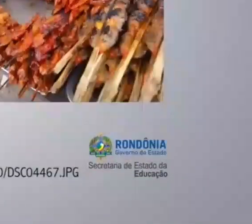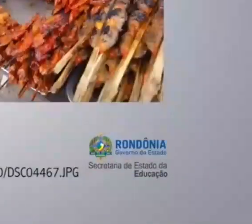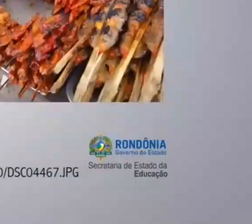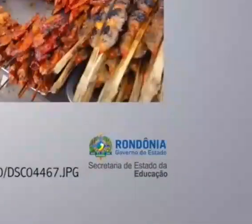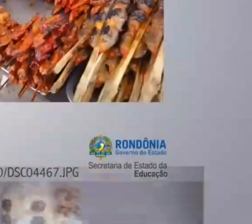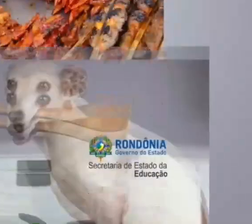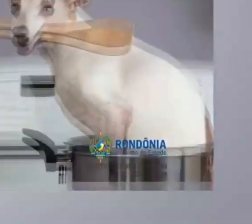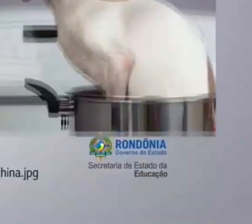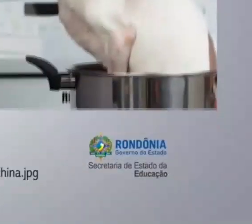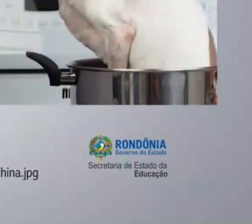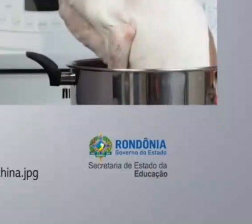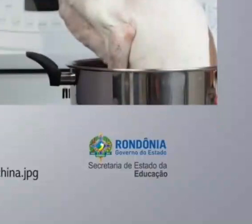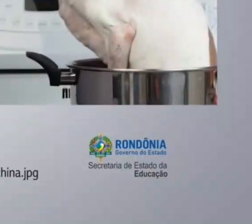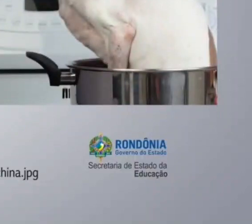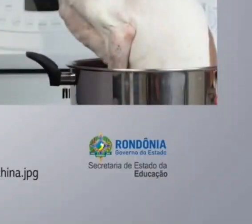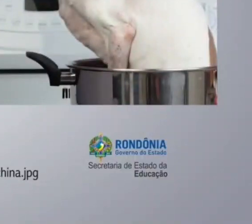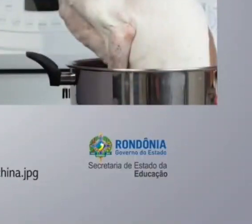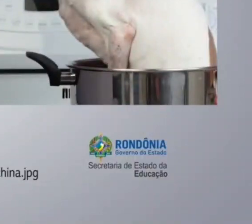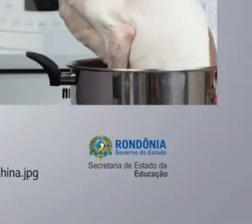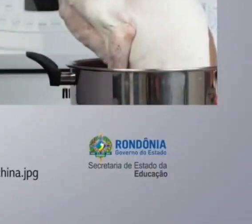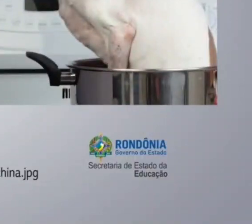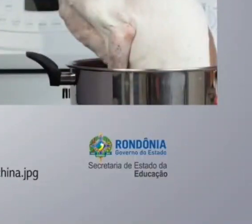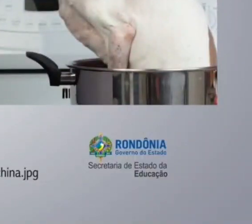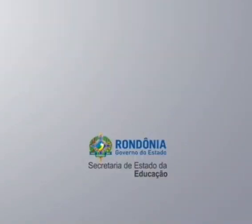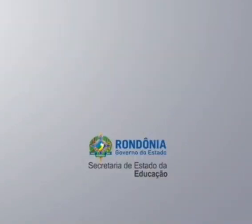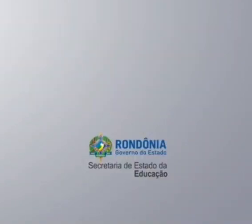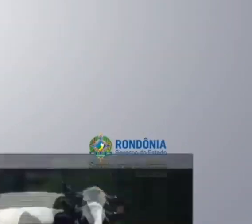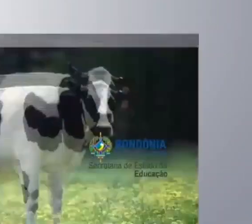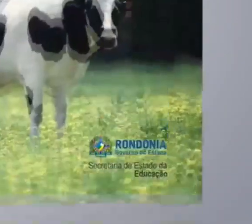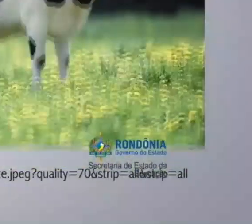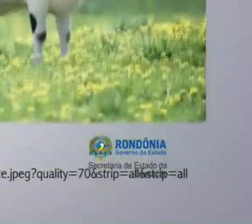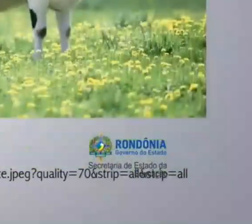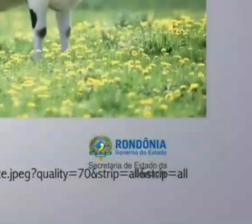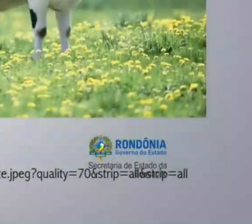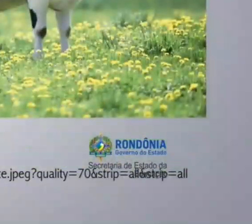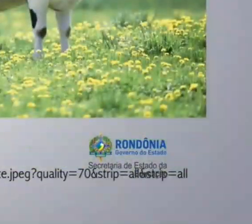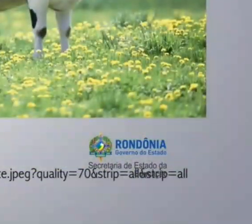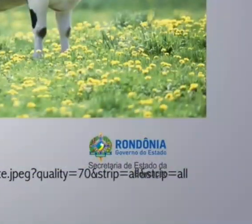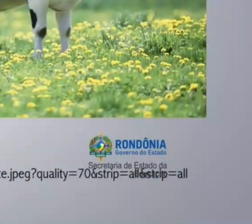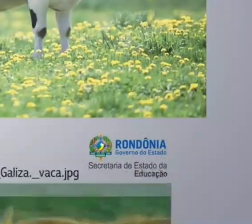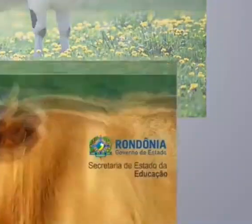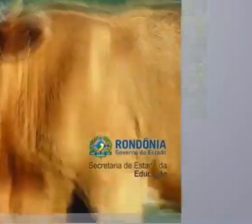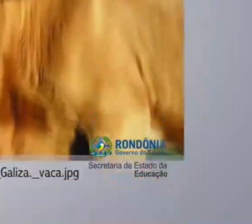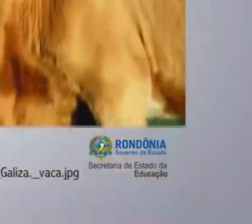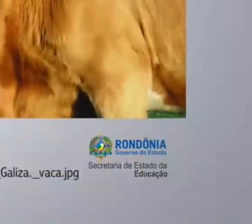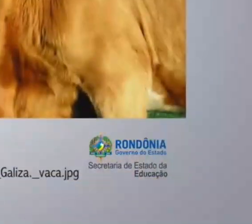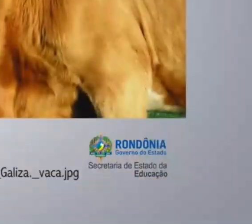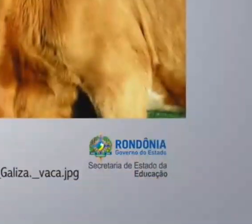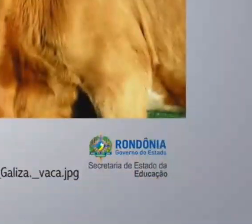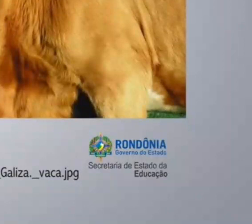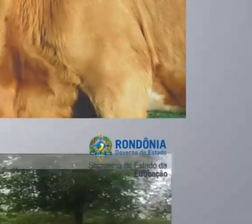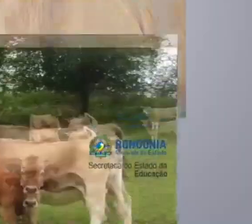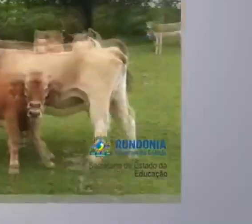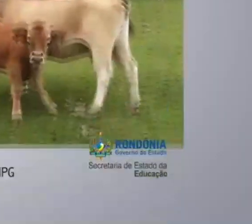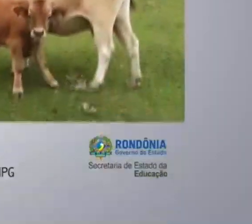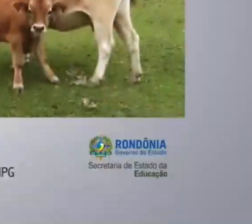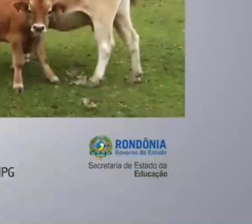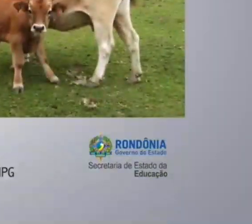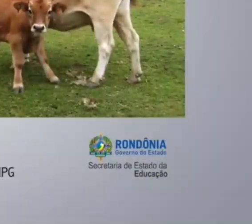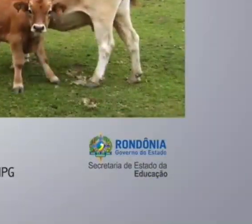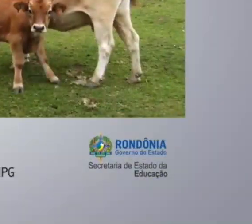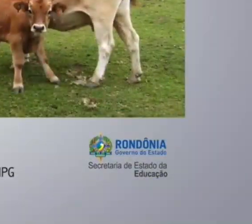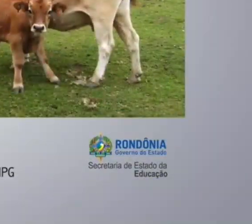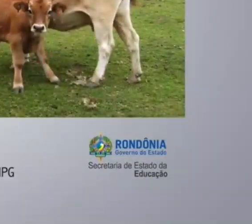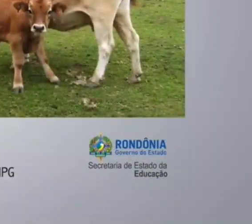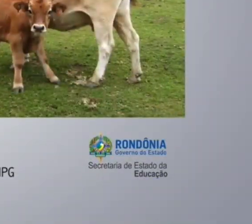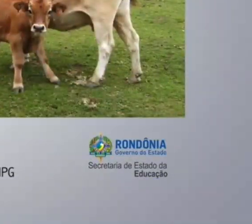insetos, ratos selvagens e até cachorro no cardápio. Na Índia, a vaca é considerada um animal sagrado. Por isso, a população